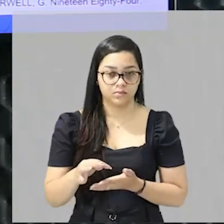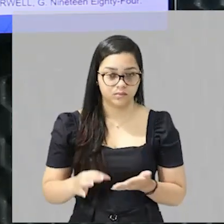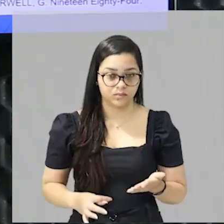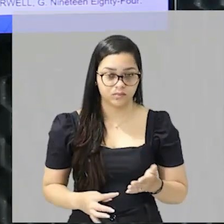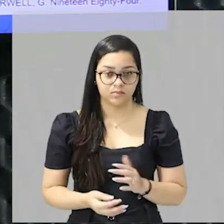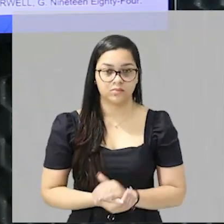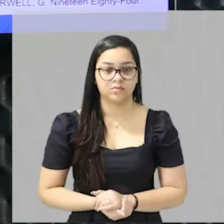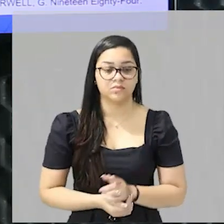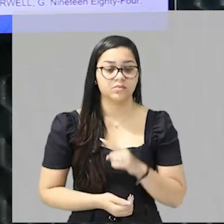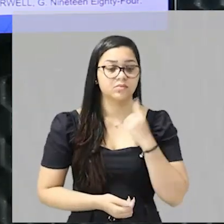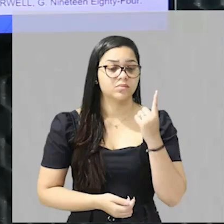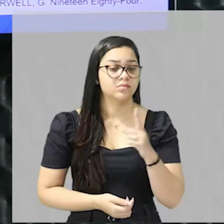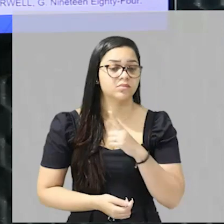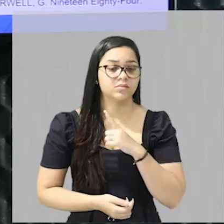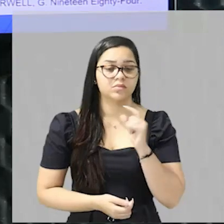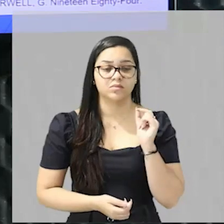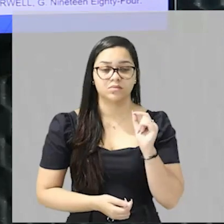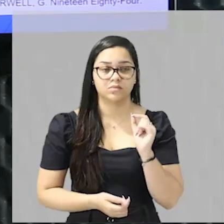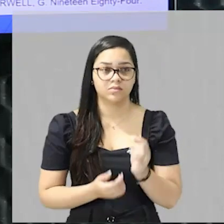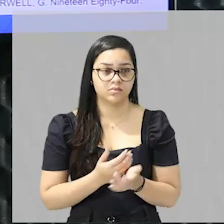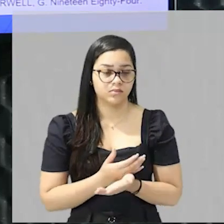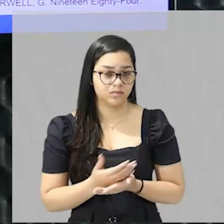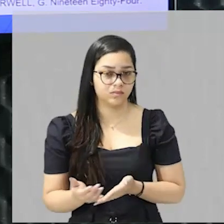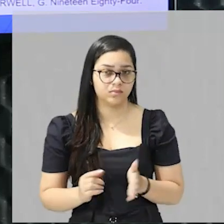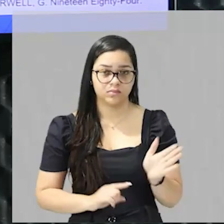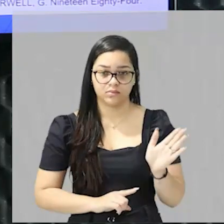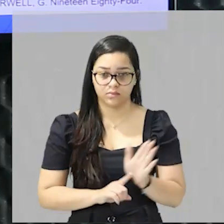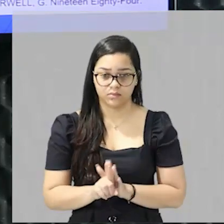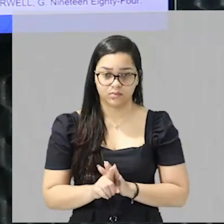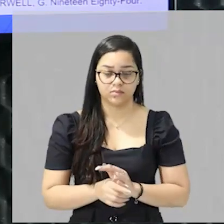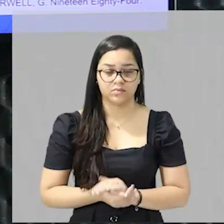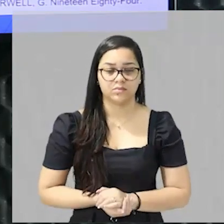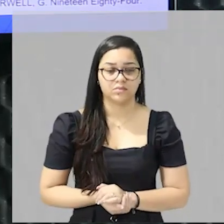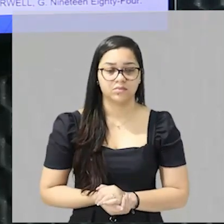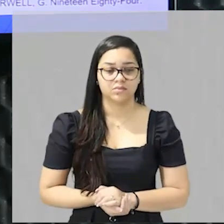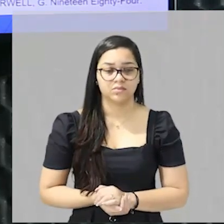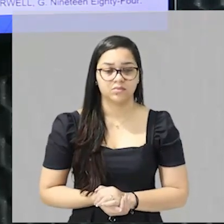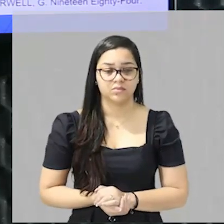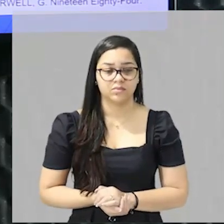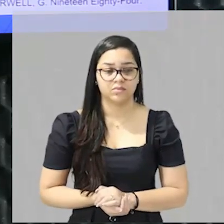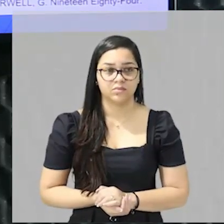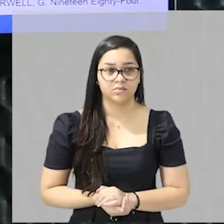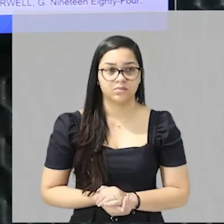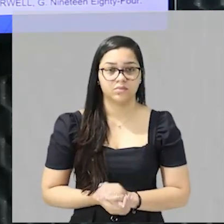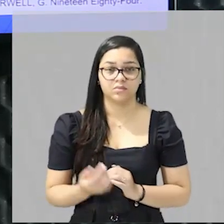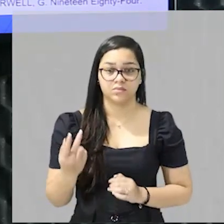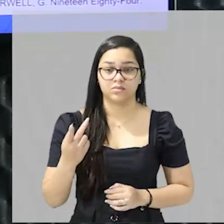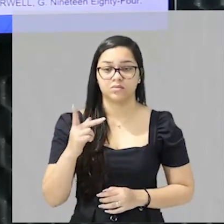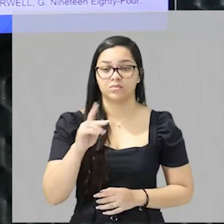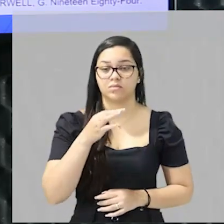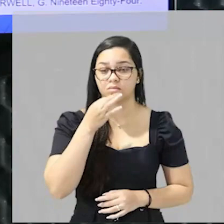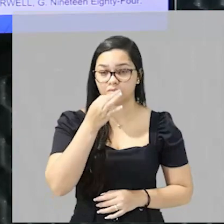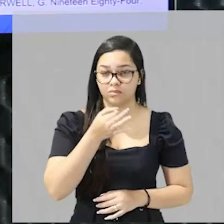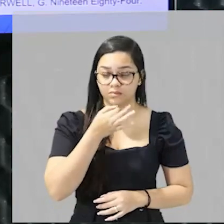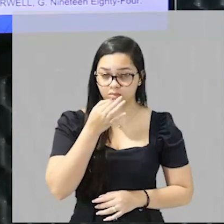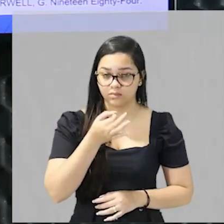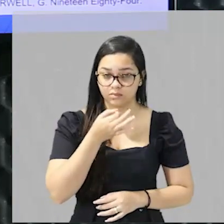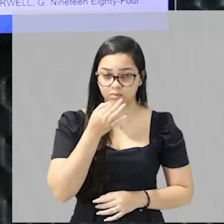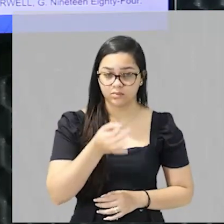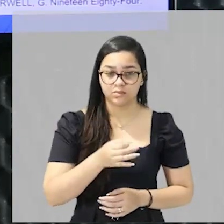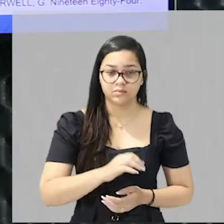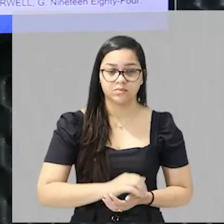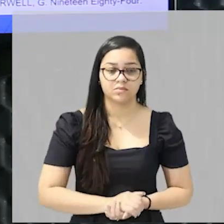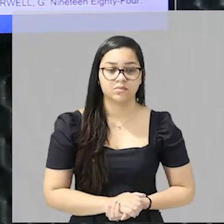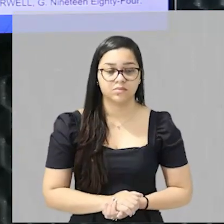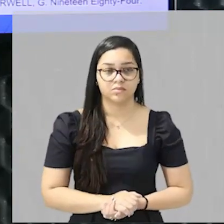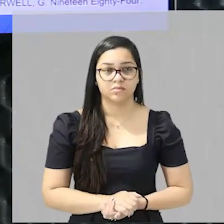que a gente tem? Começa com uma pergunta. Is it your opinion? É a sua opinião, Winston, that the